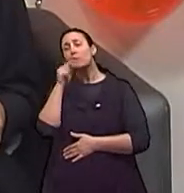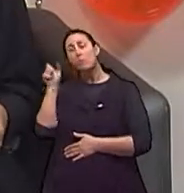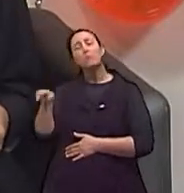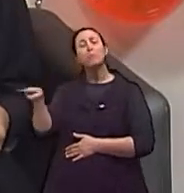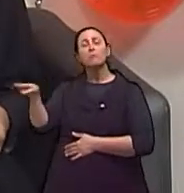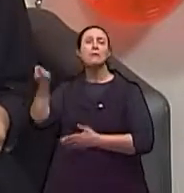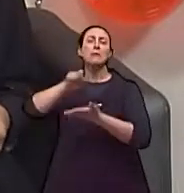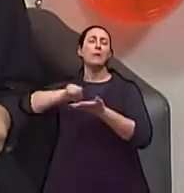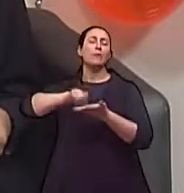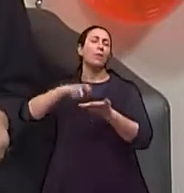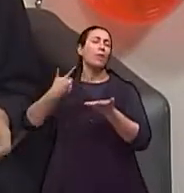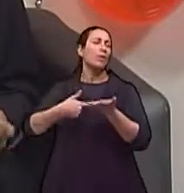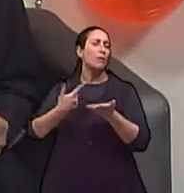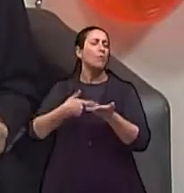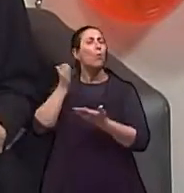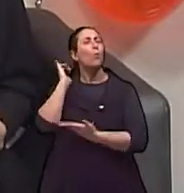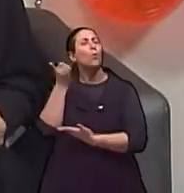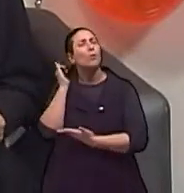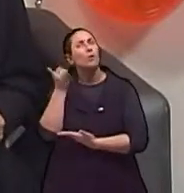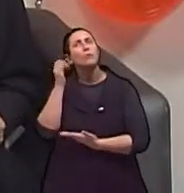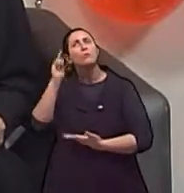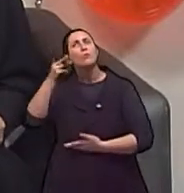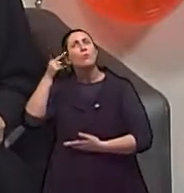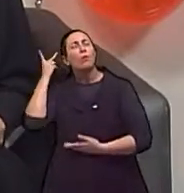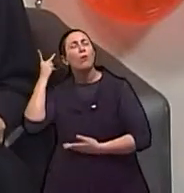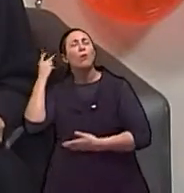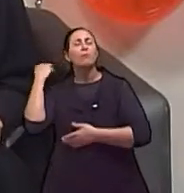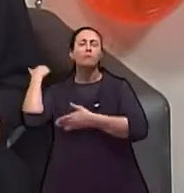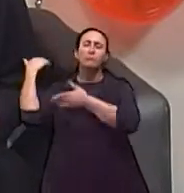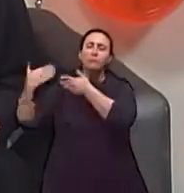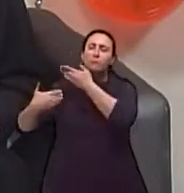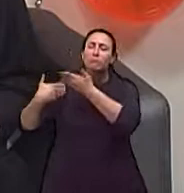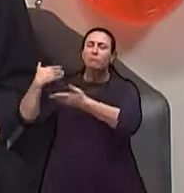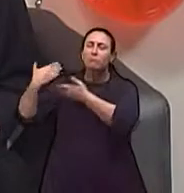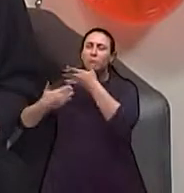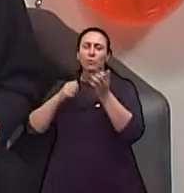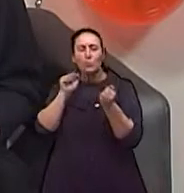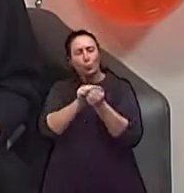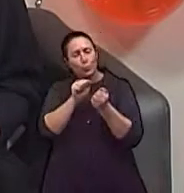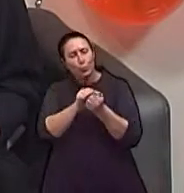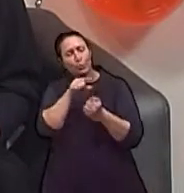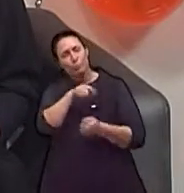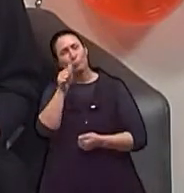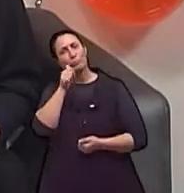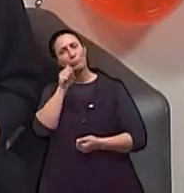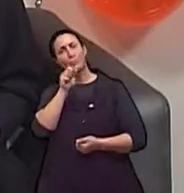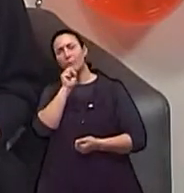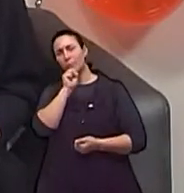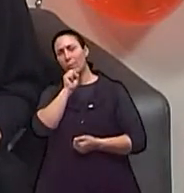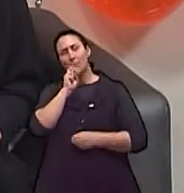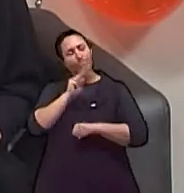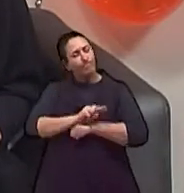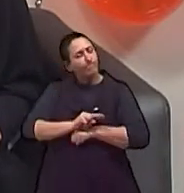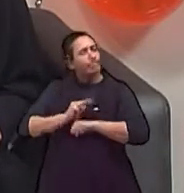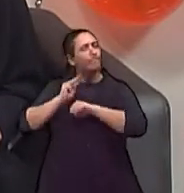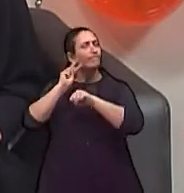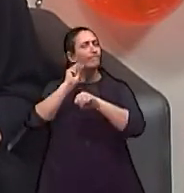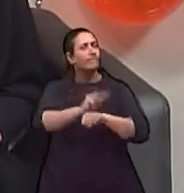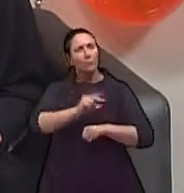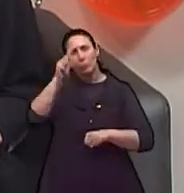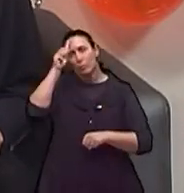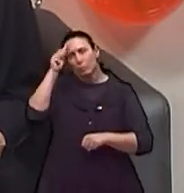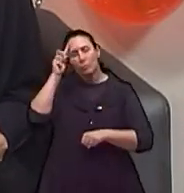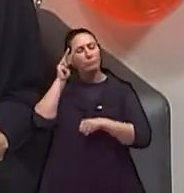o livro contando todo o trajeto que ele fez nesta doença com esta avó partilhando dia a dia com